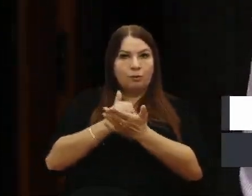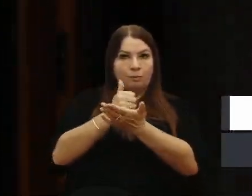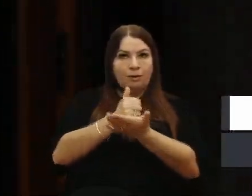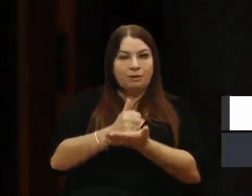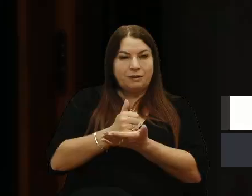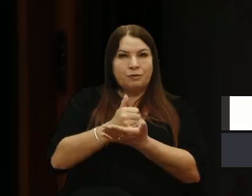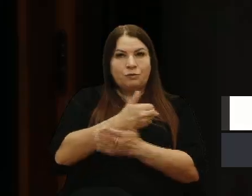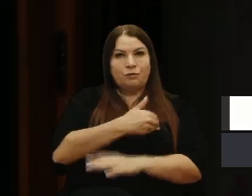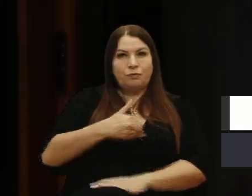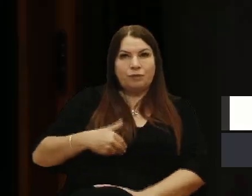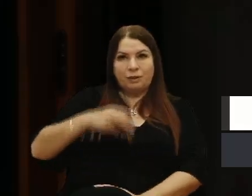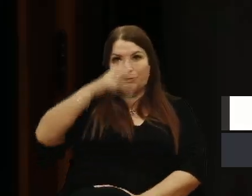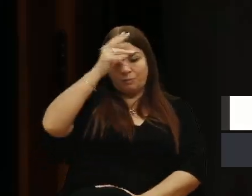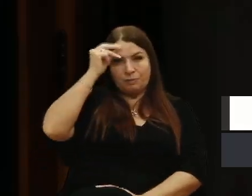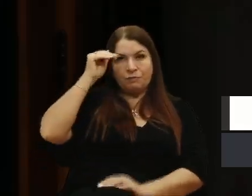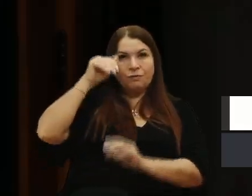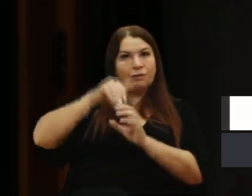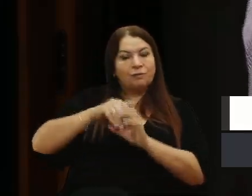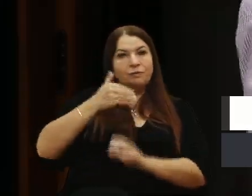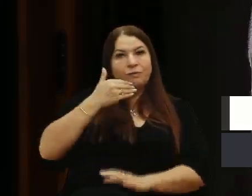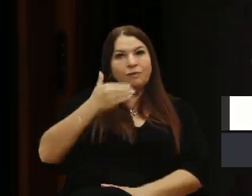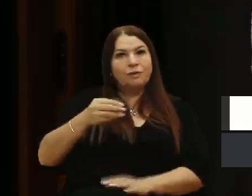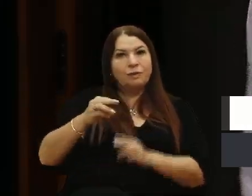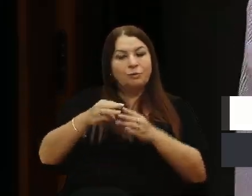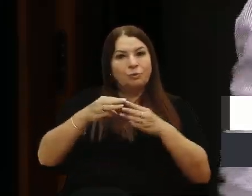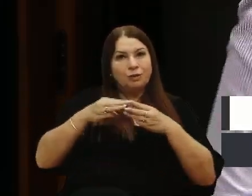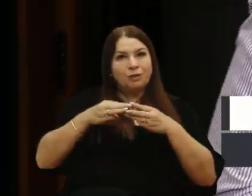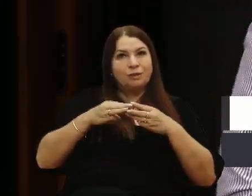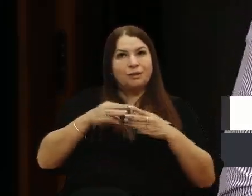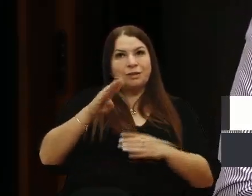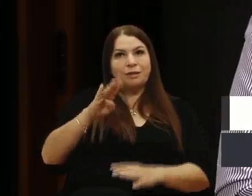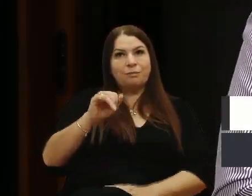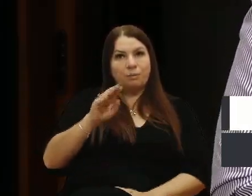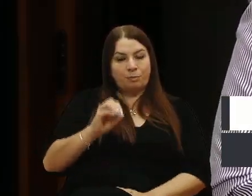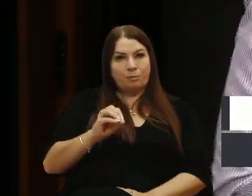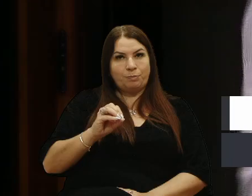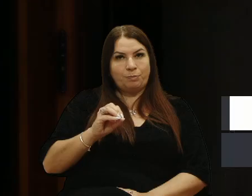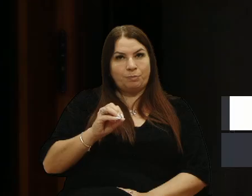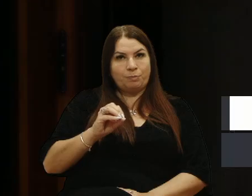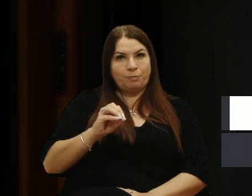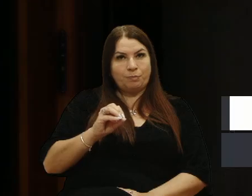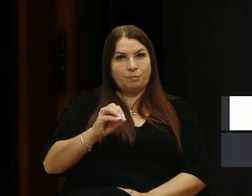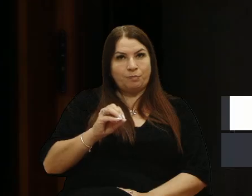governo municipal votando favorável à moção do Bibo Nunes.